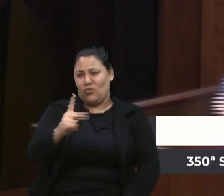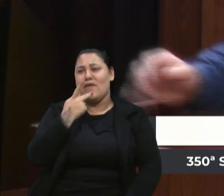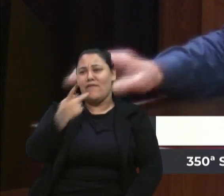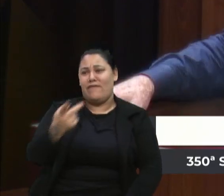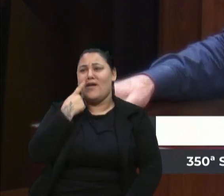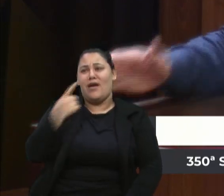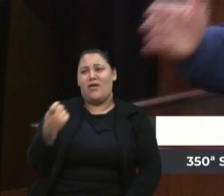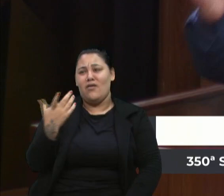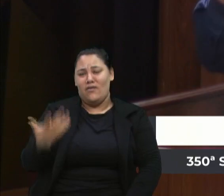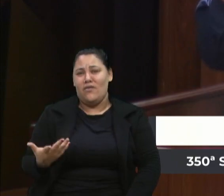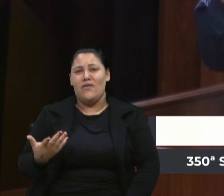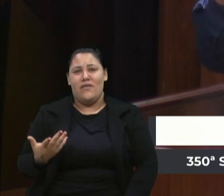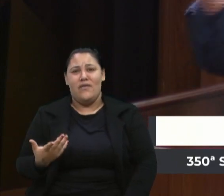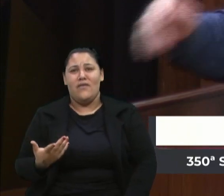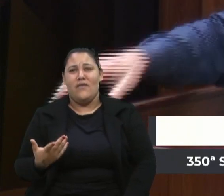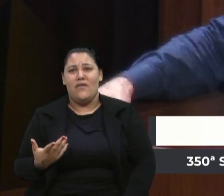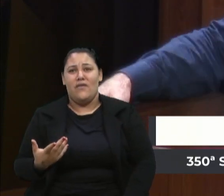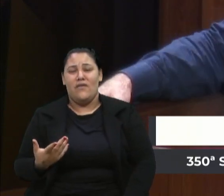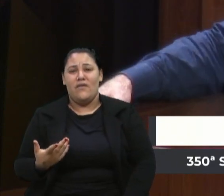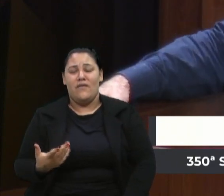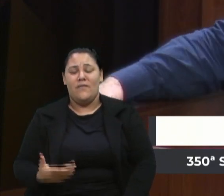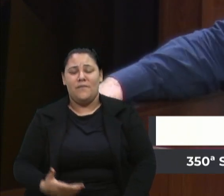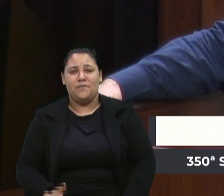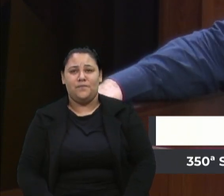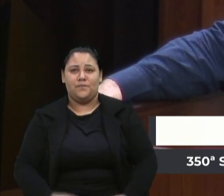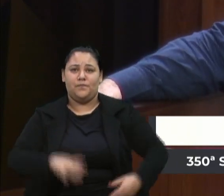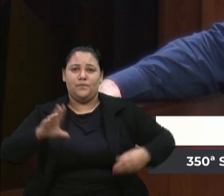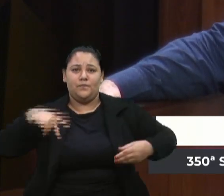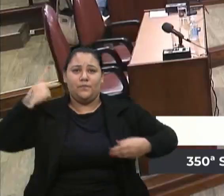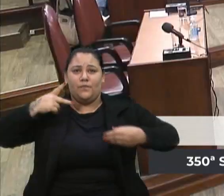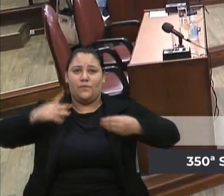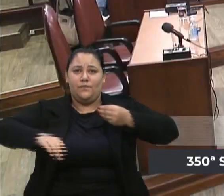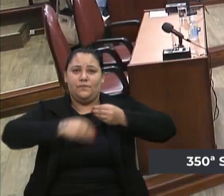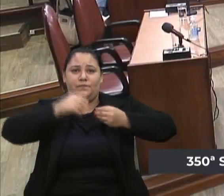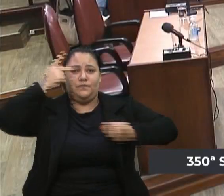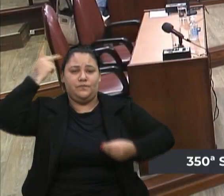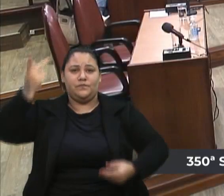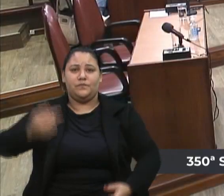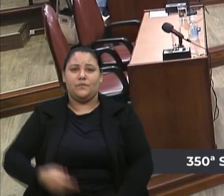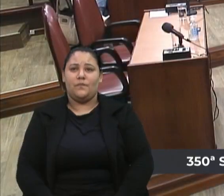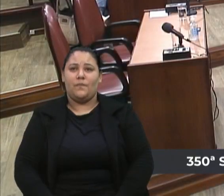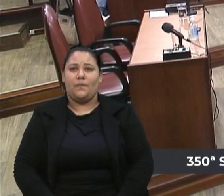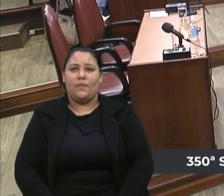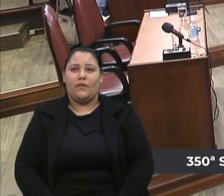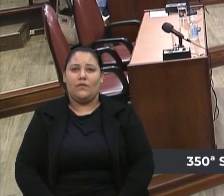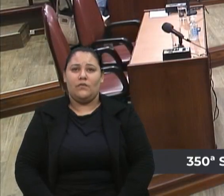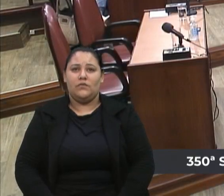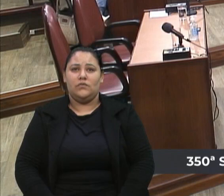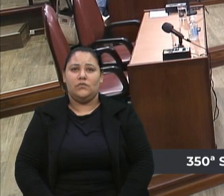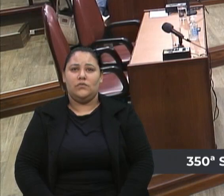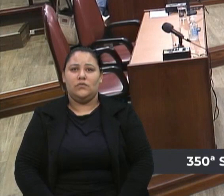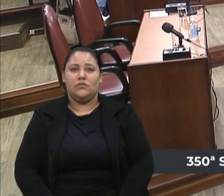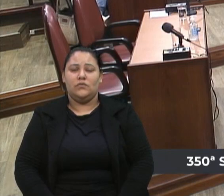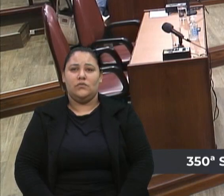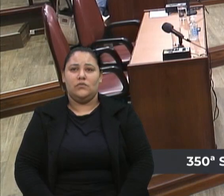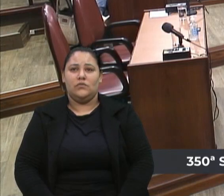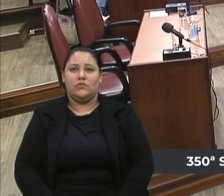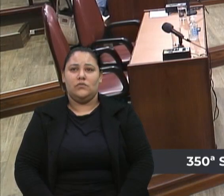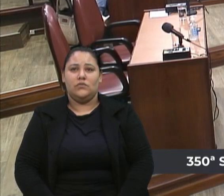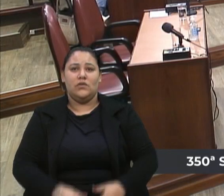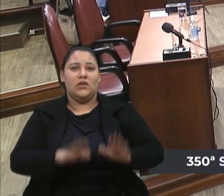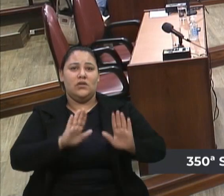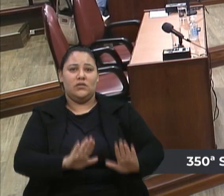manifestação. Vereador vereador Velocino S. Eu deixo como exemplo